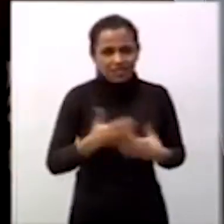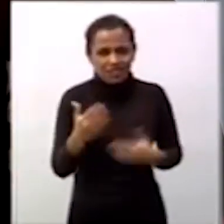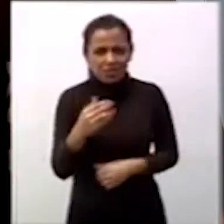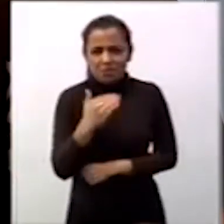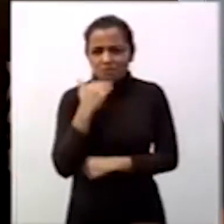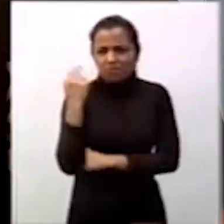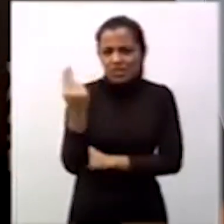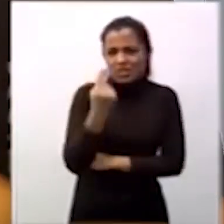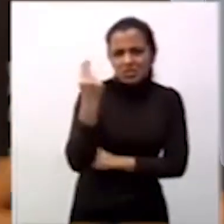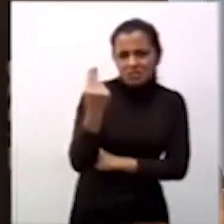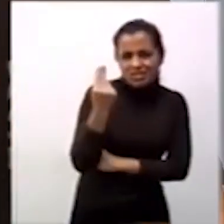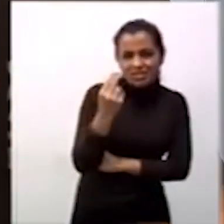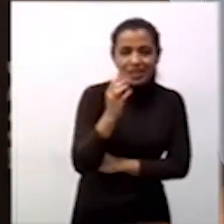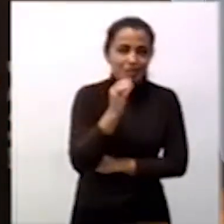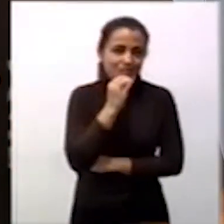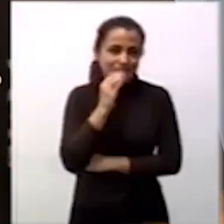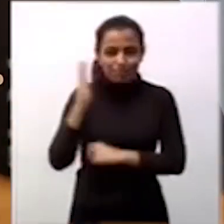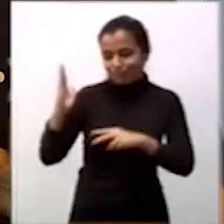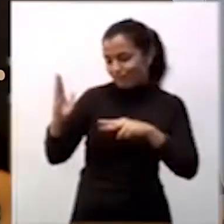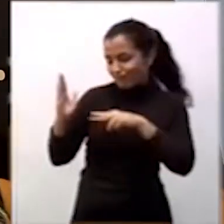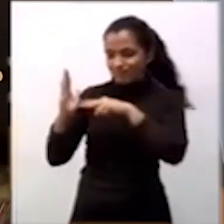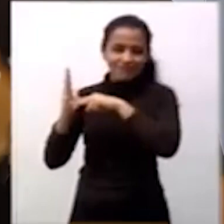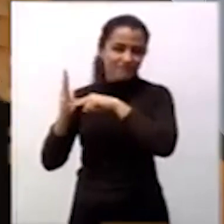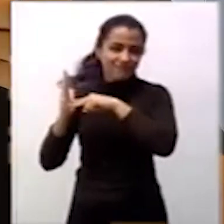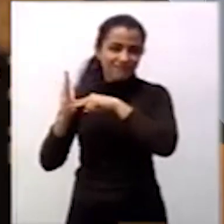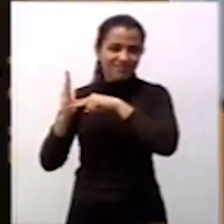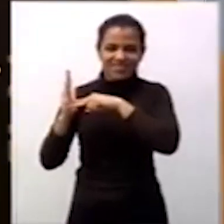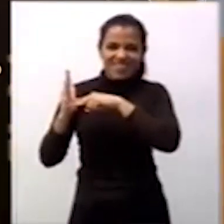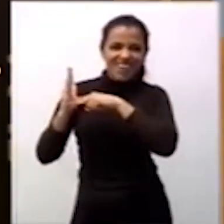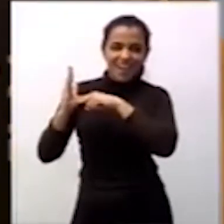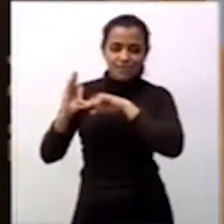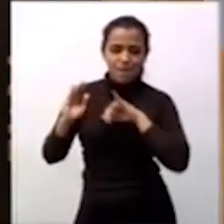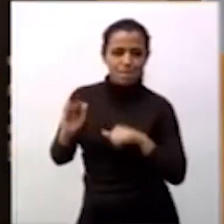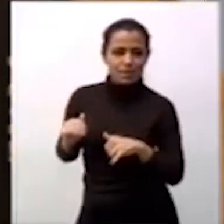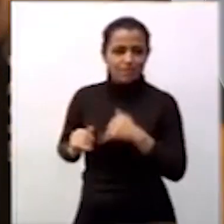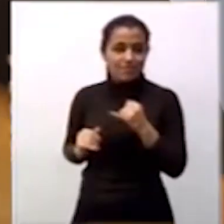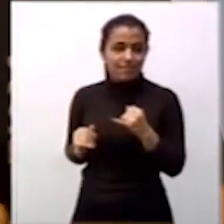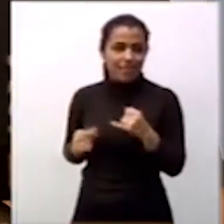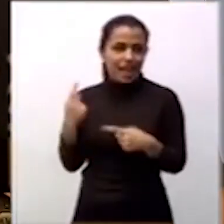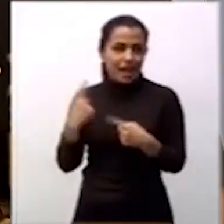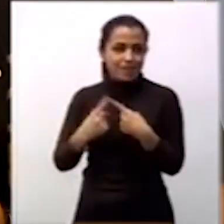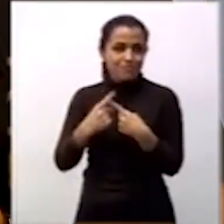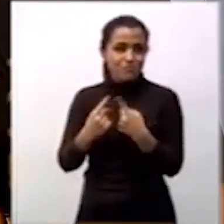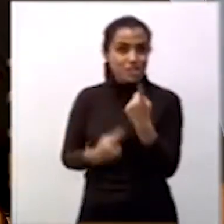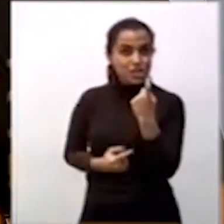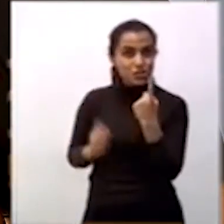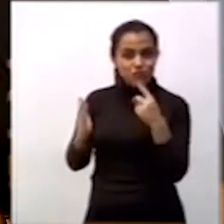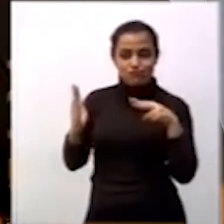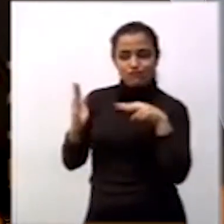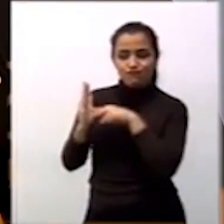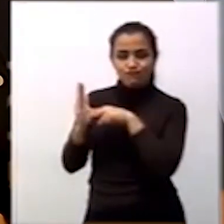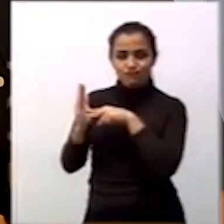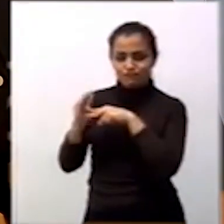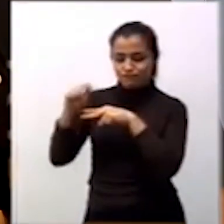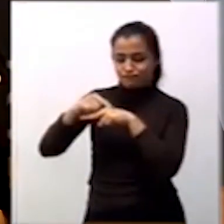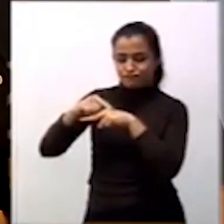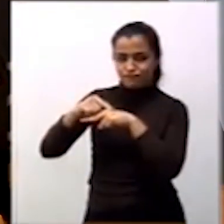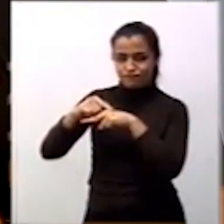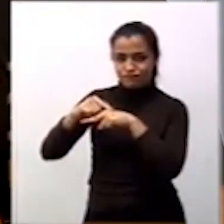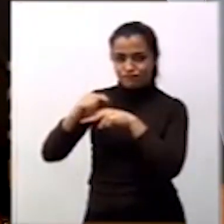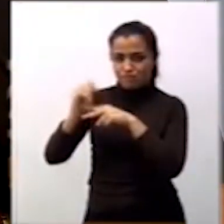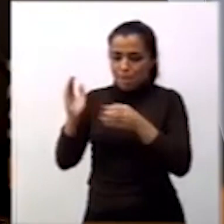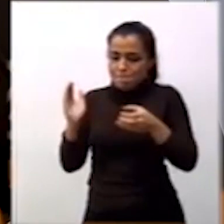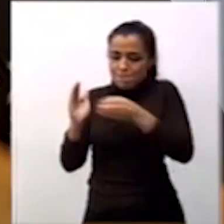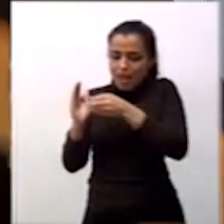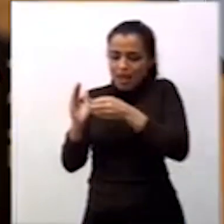pensar que conector T é Lego. Tem gente que acha que não é muito esperto. Se eu tenho um conector e transformo uma tomada em